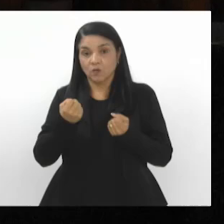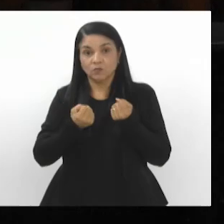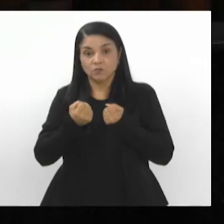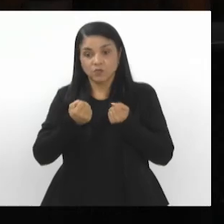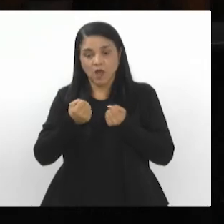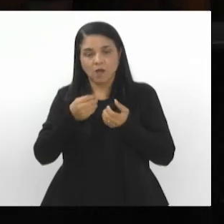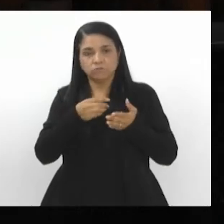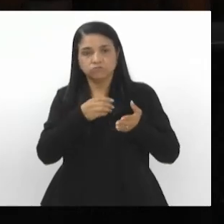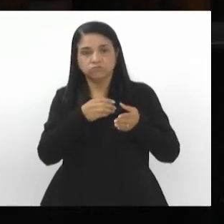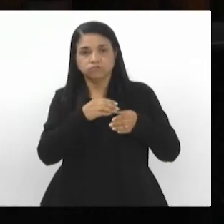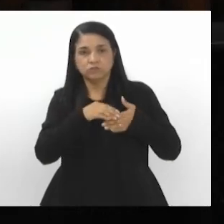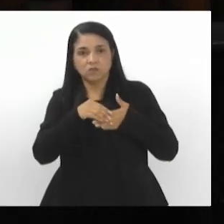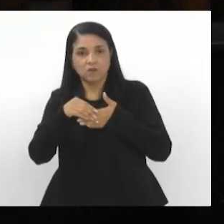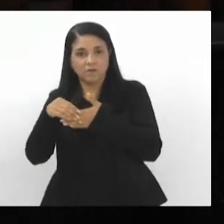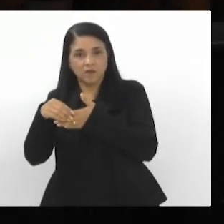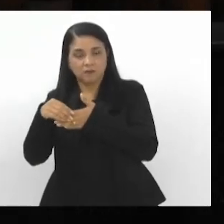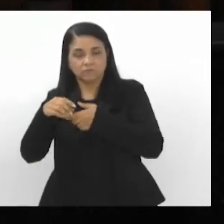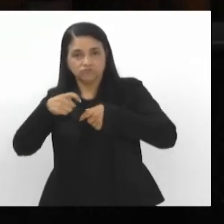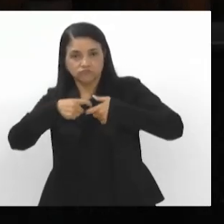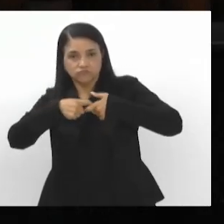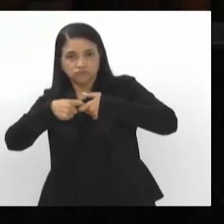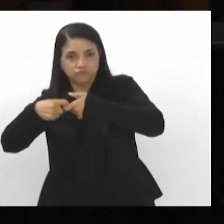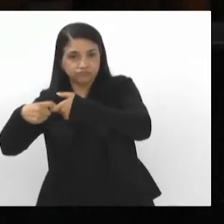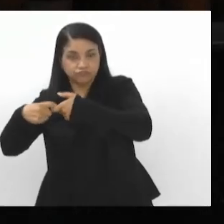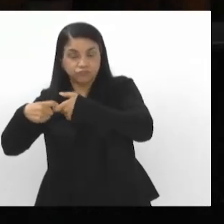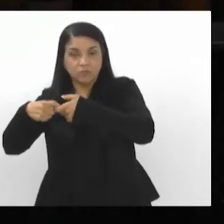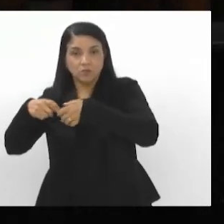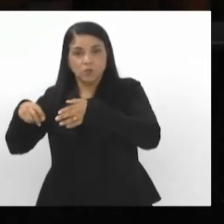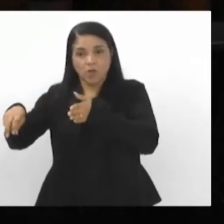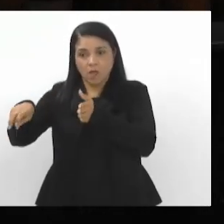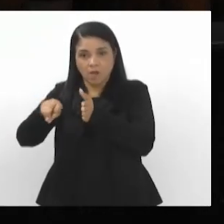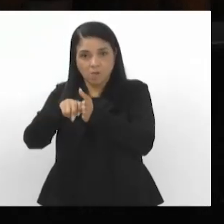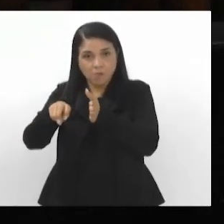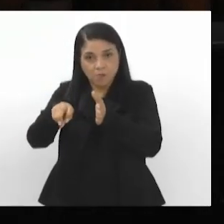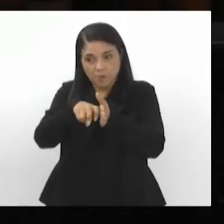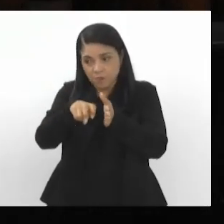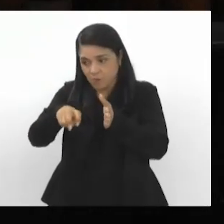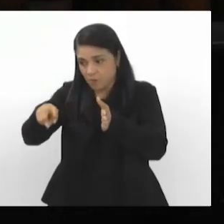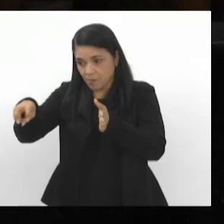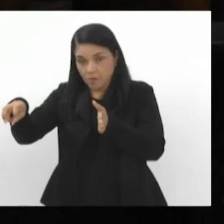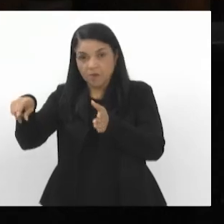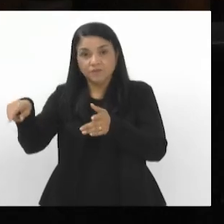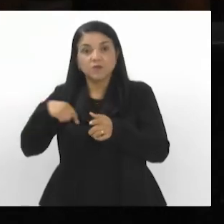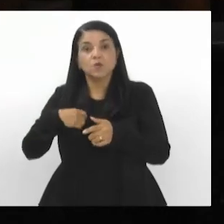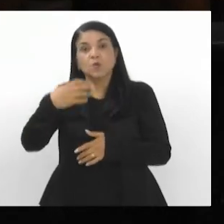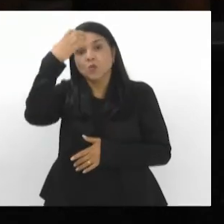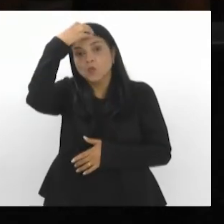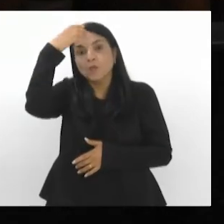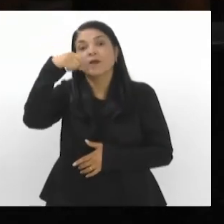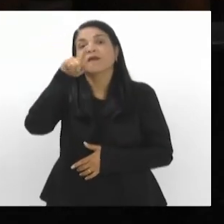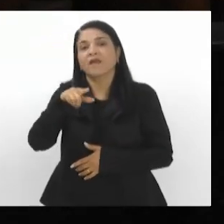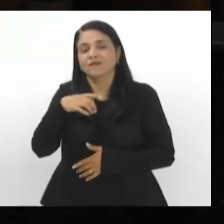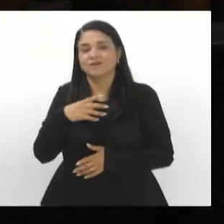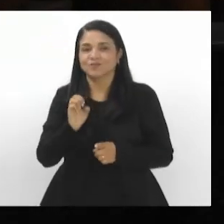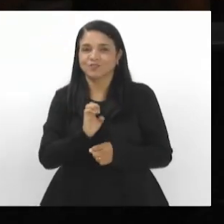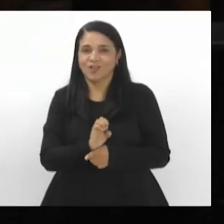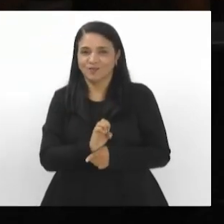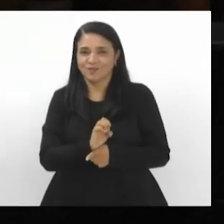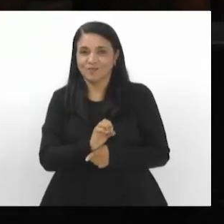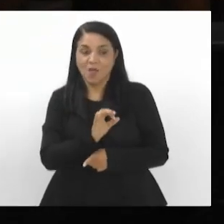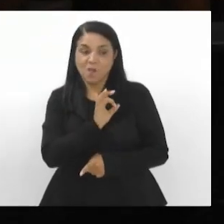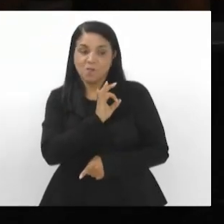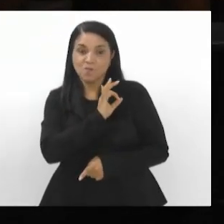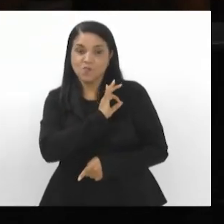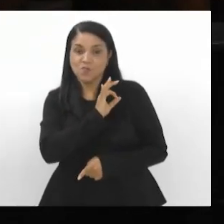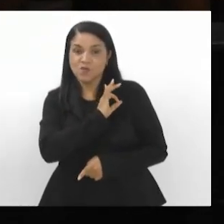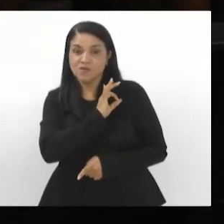do município. A operação é municipal. Mas sabe quem leva a culpa? É o Estado. Porque a Polícia Militar está ali